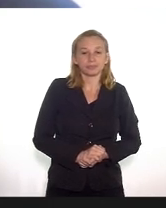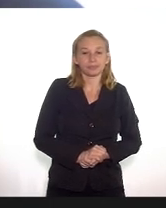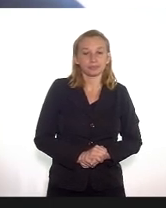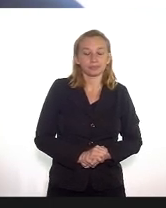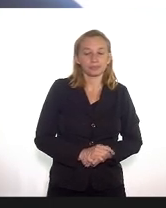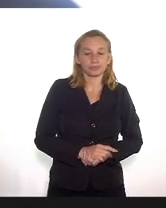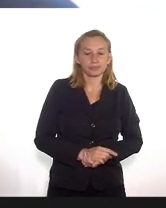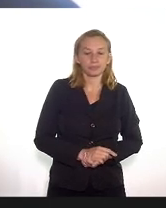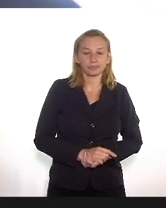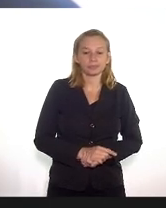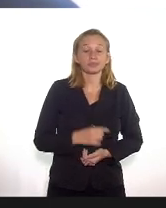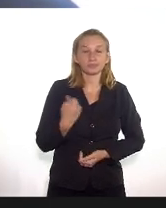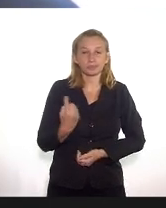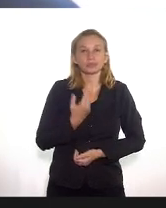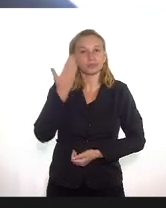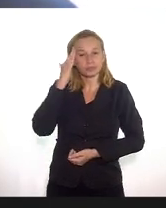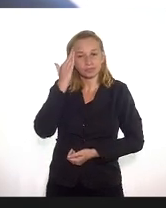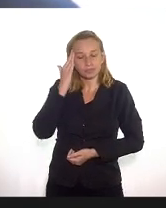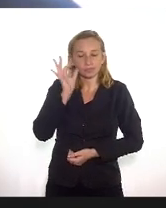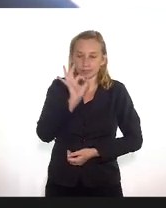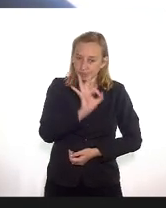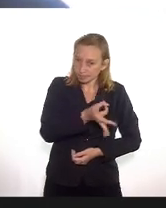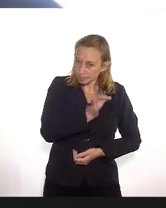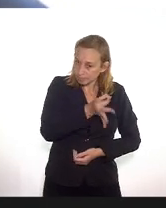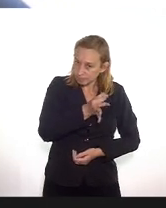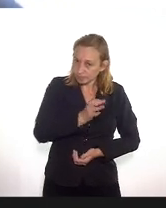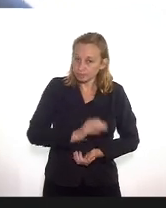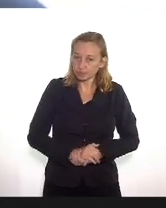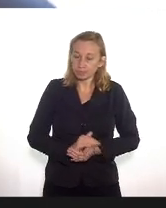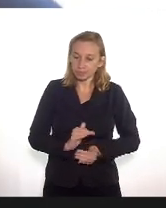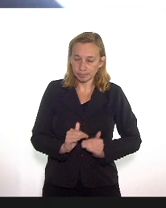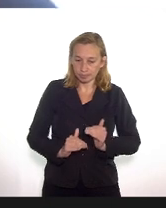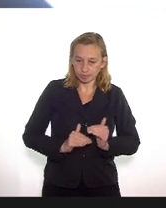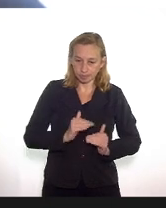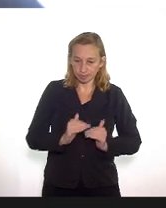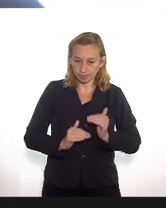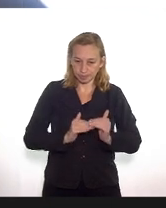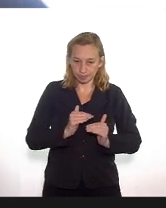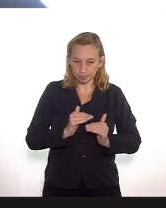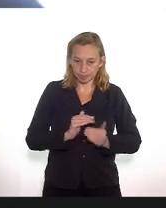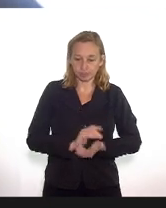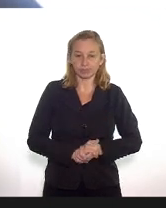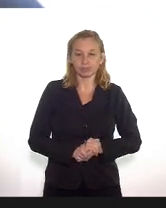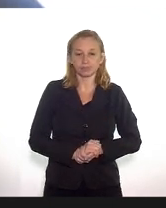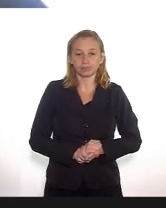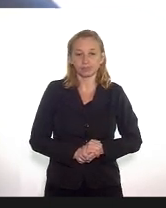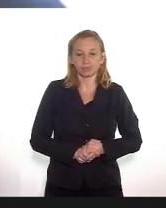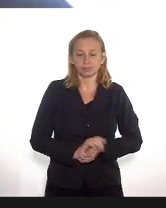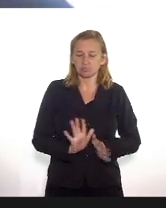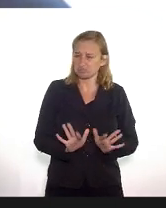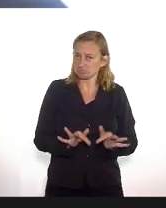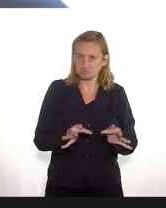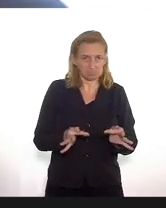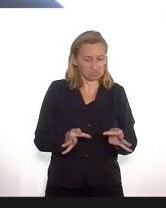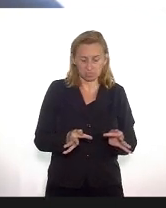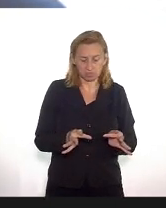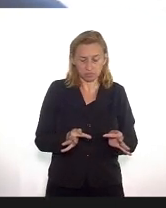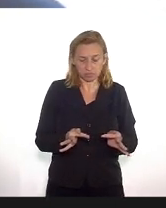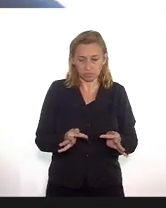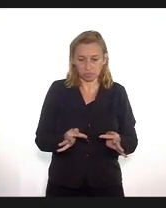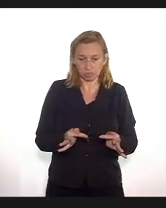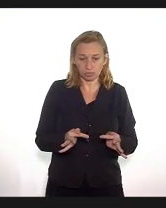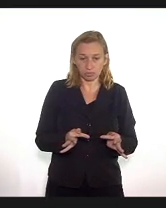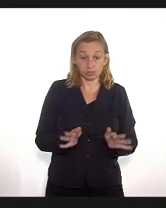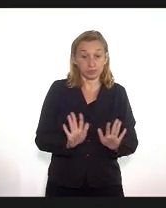nosso lado, a gente entende que, obviamente, isso é um processo, não é um processo simples, é um